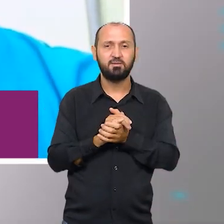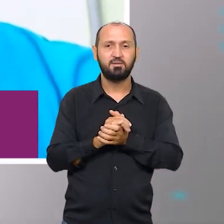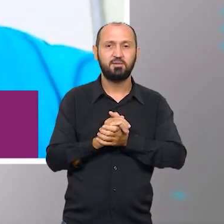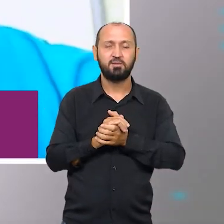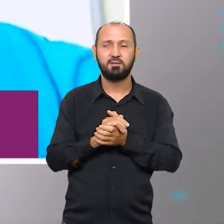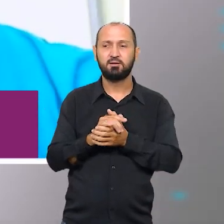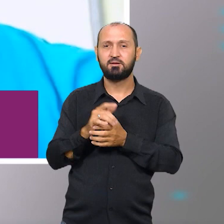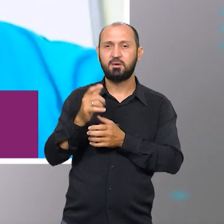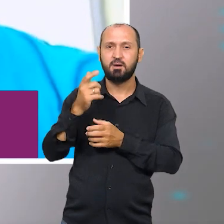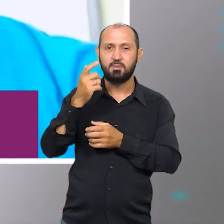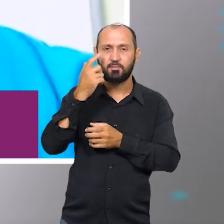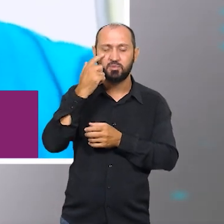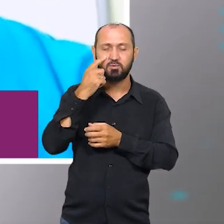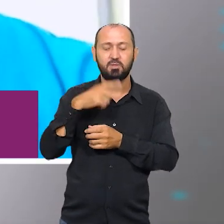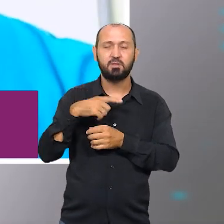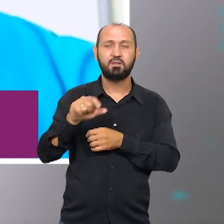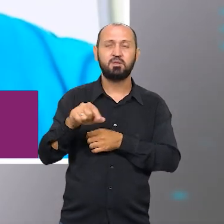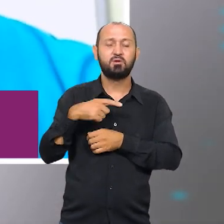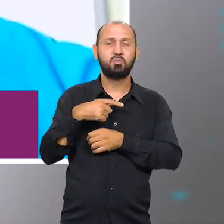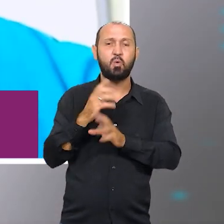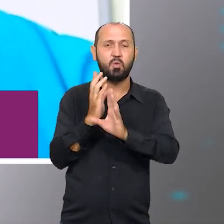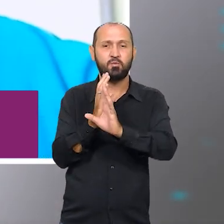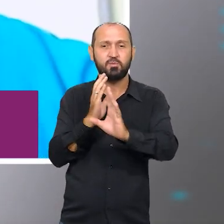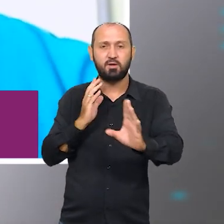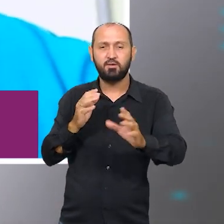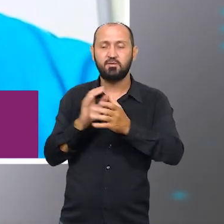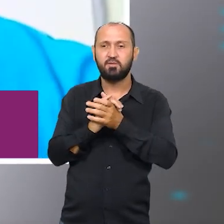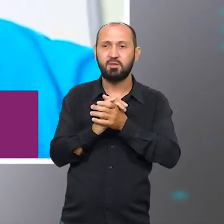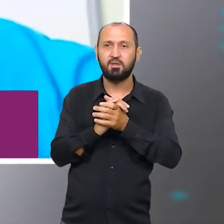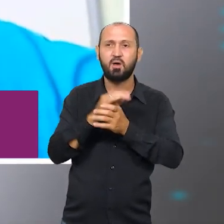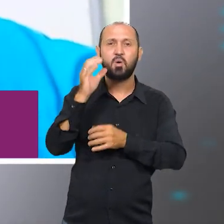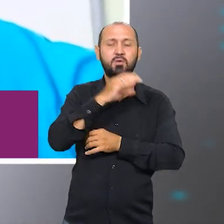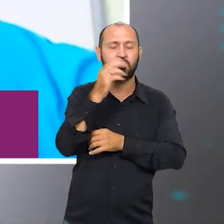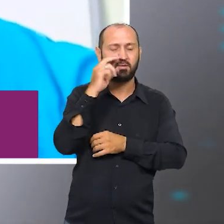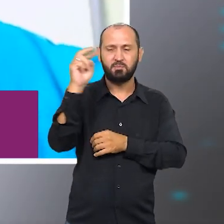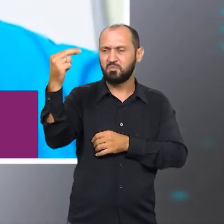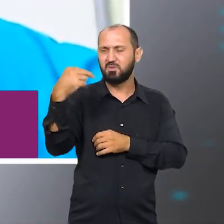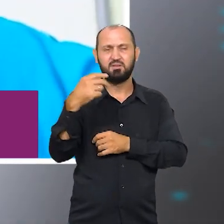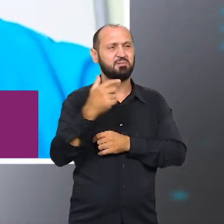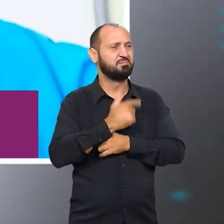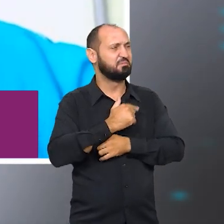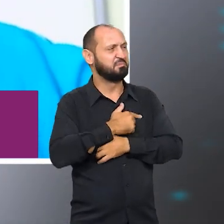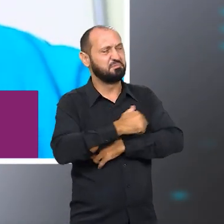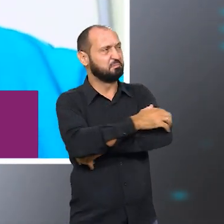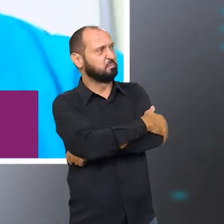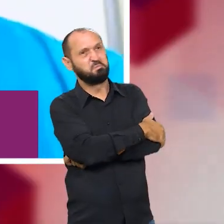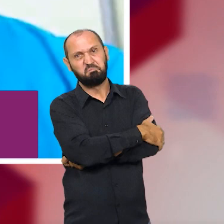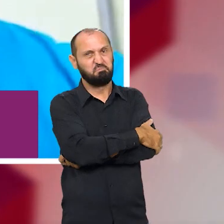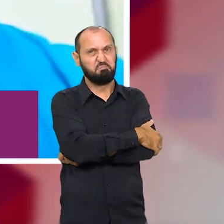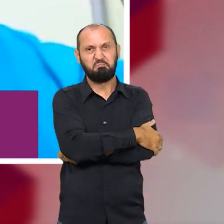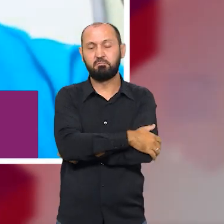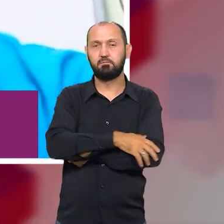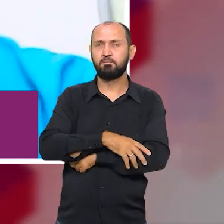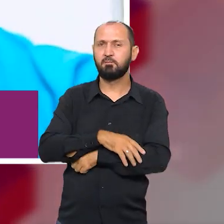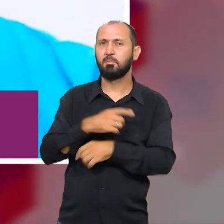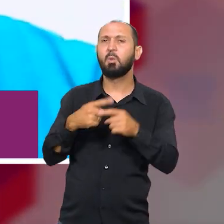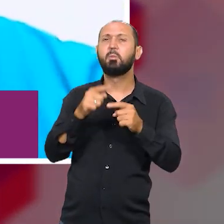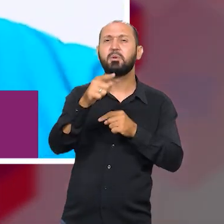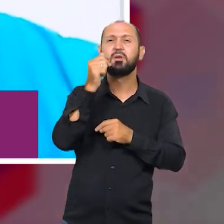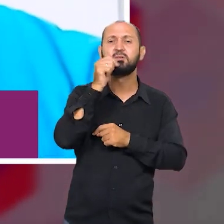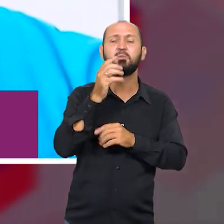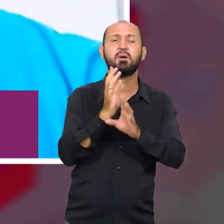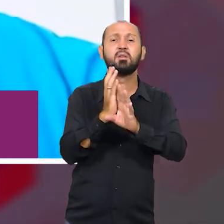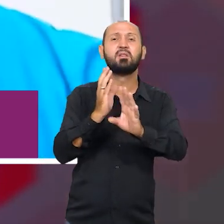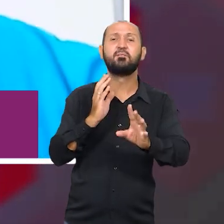vê que eu estou enfrentando, eu estou na fila preferencial e ficar me olhando com um olhar diferente. O que ela está fazendo nessa